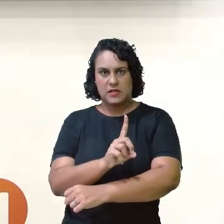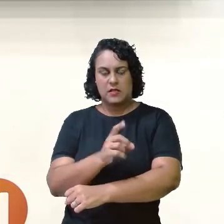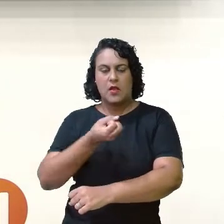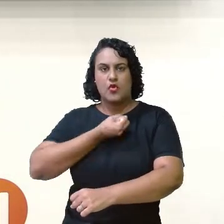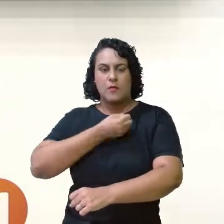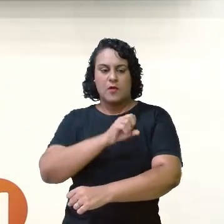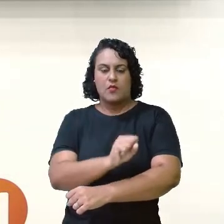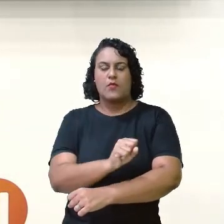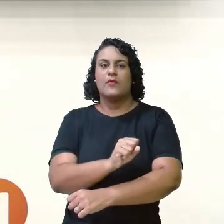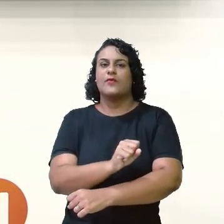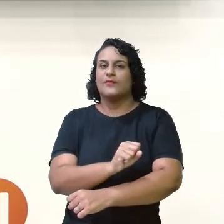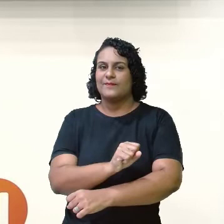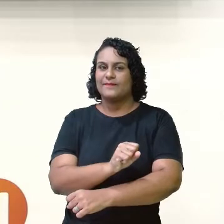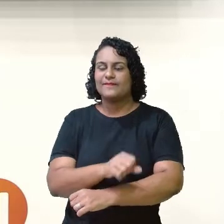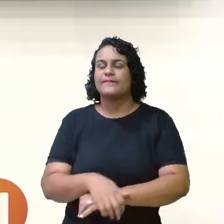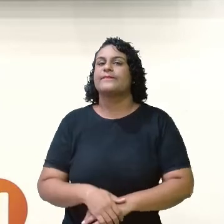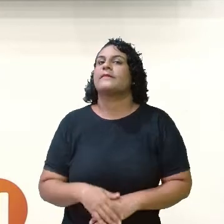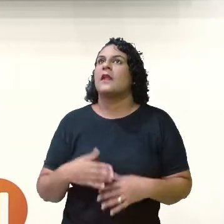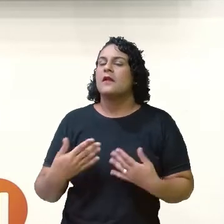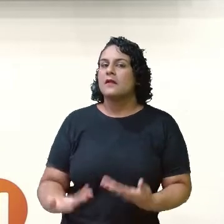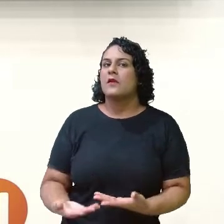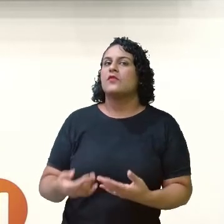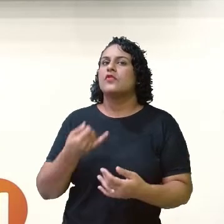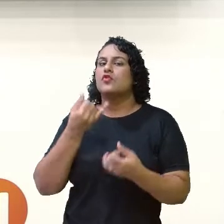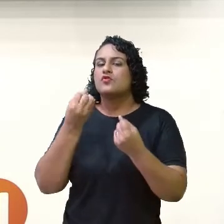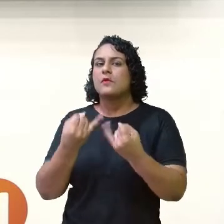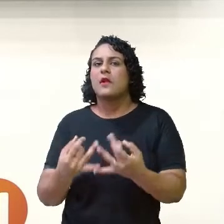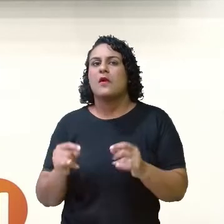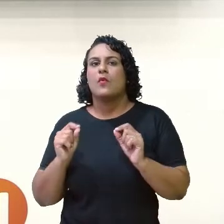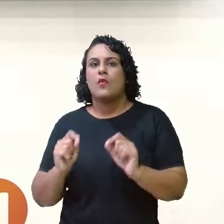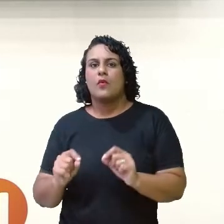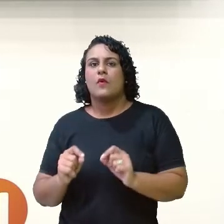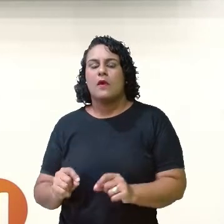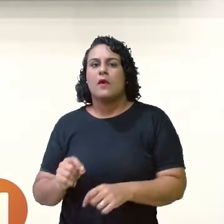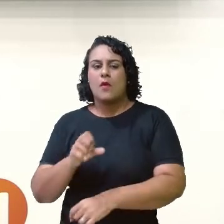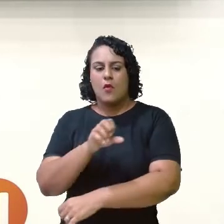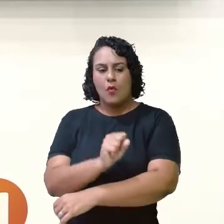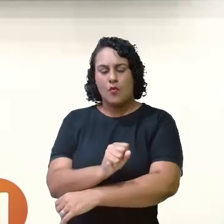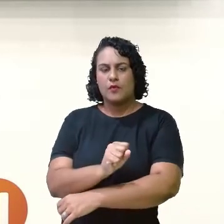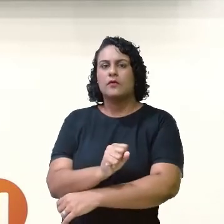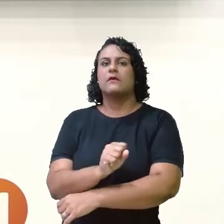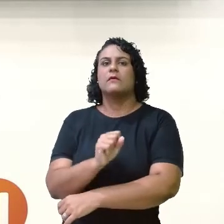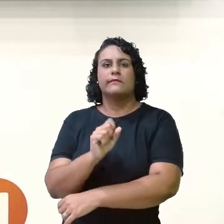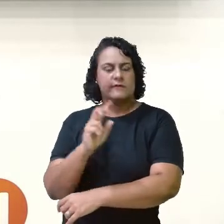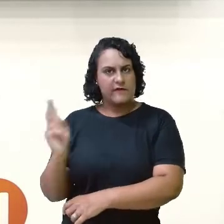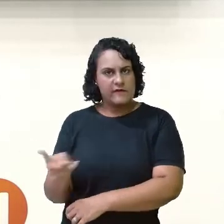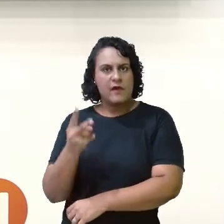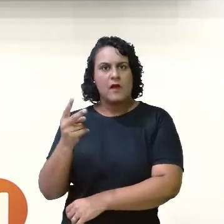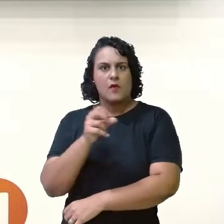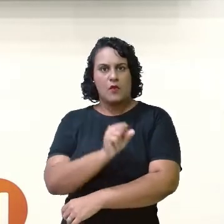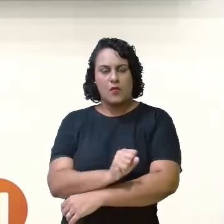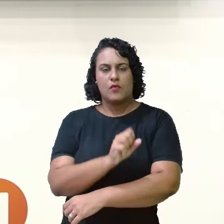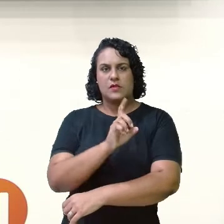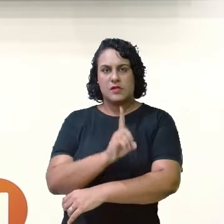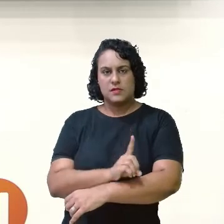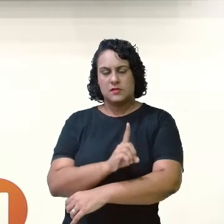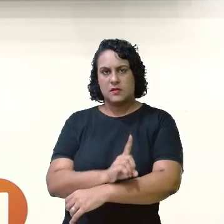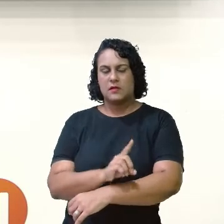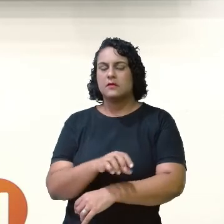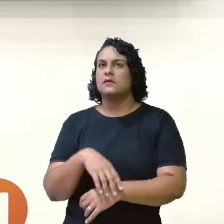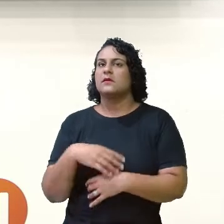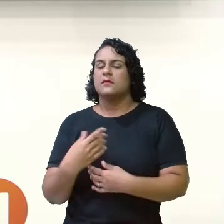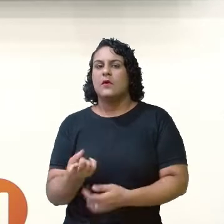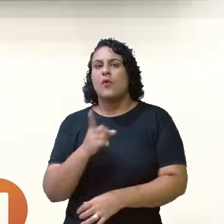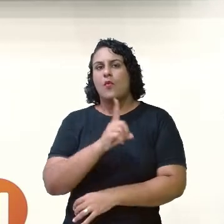Então, eu estou dizendo que esse 8 vale 8 dezenas. Quanto vale 8 dezenas? Sabendo que uma dezena vale